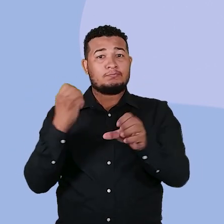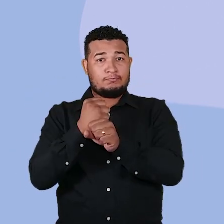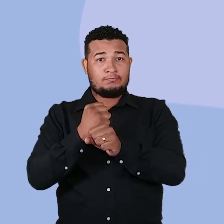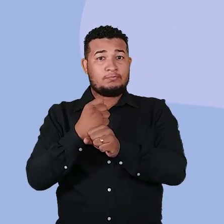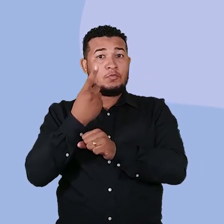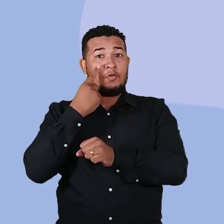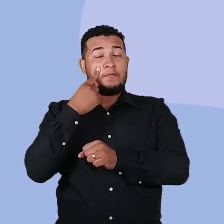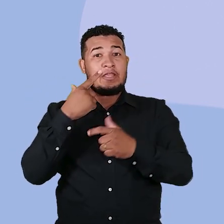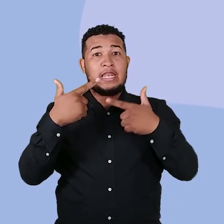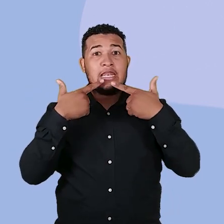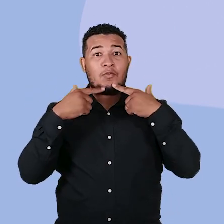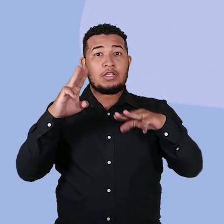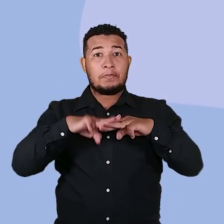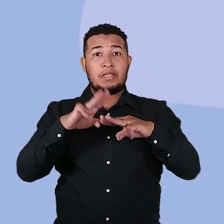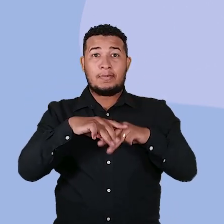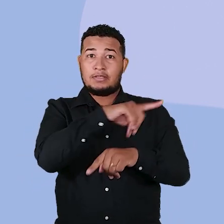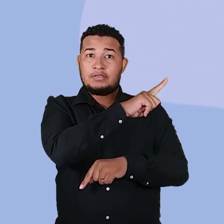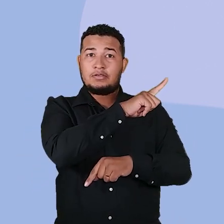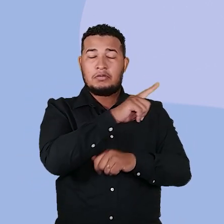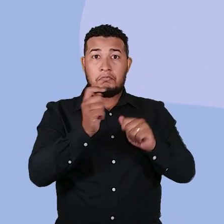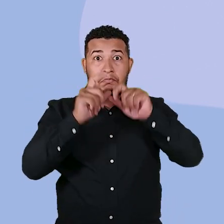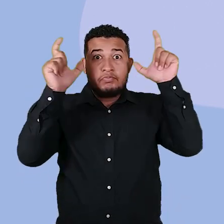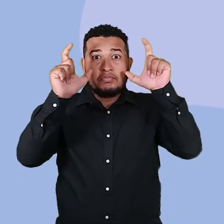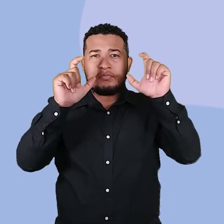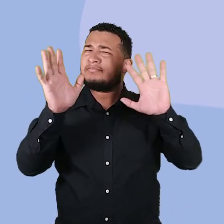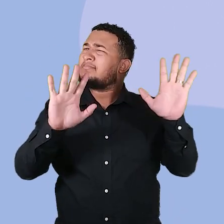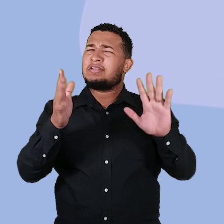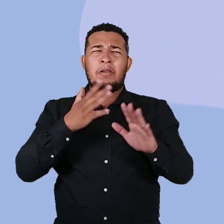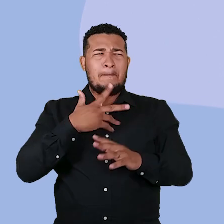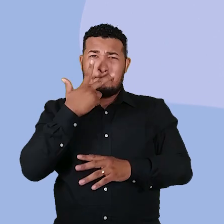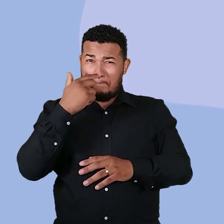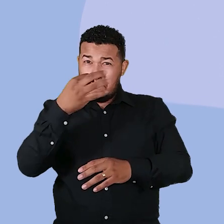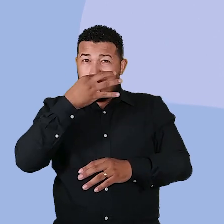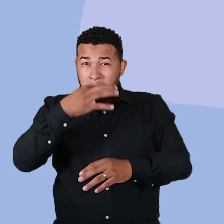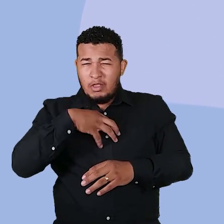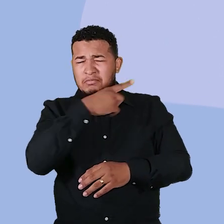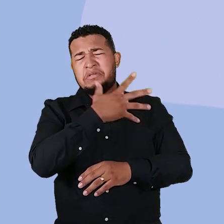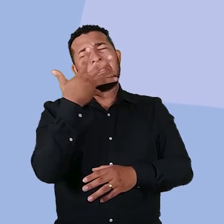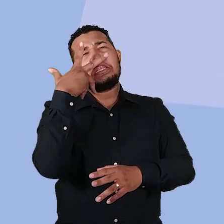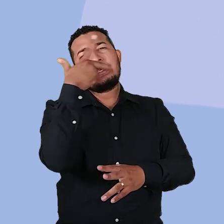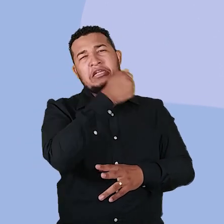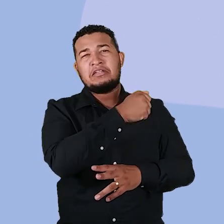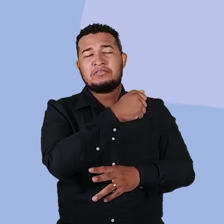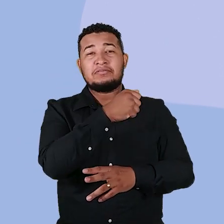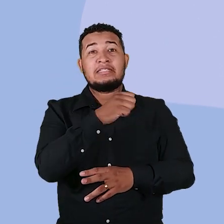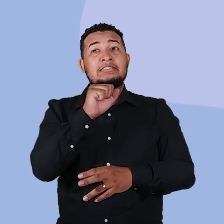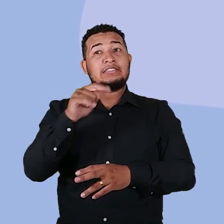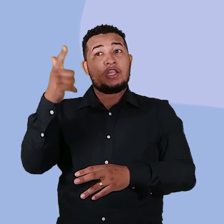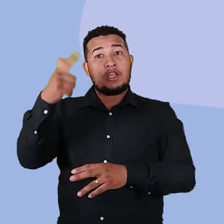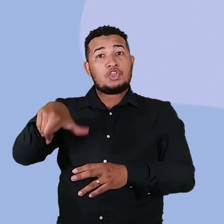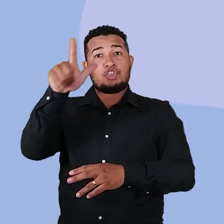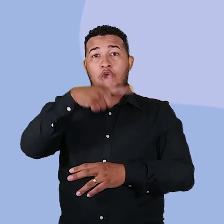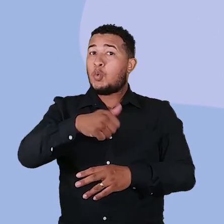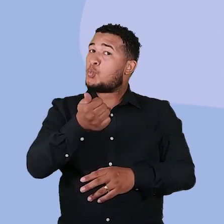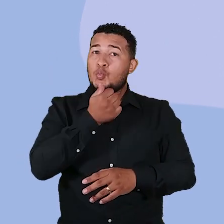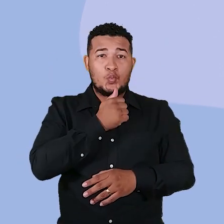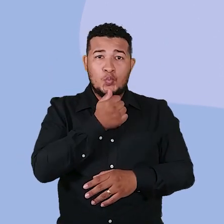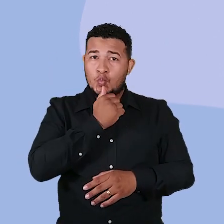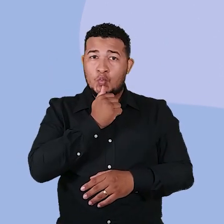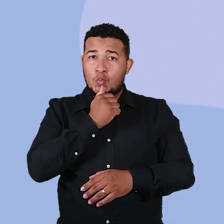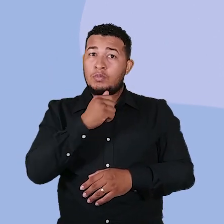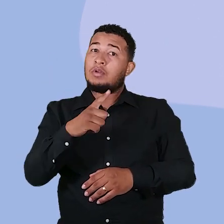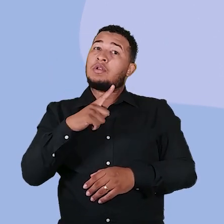na linguagem matemática ficou assim ó assustou eu não eu acho isso lindo você não acha não se não